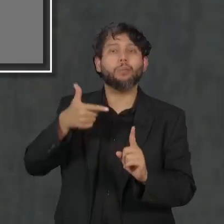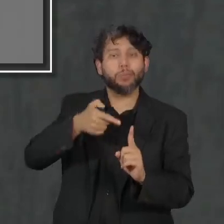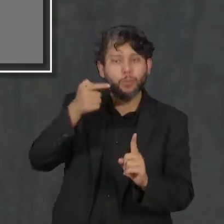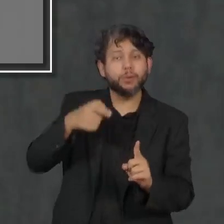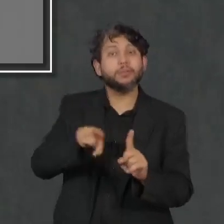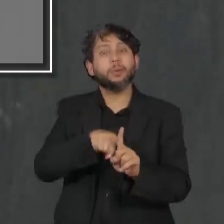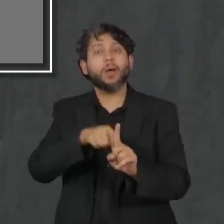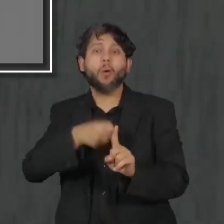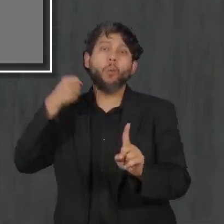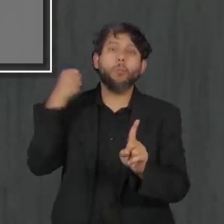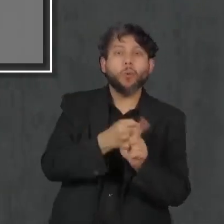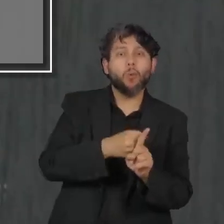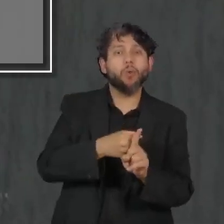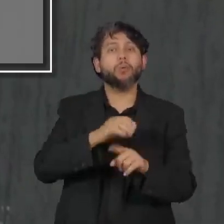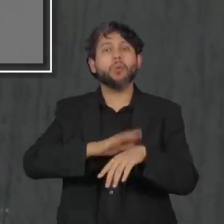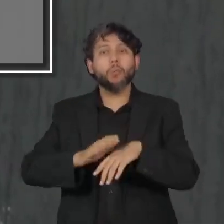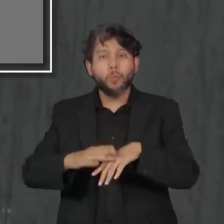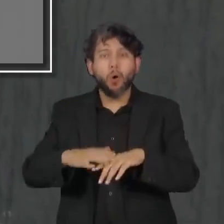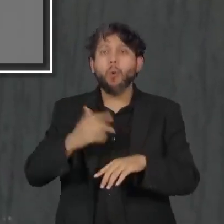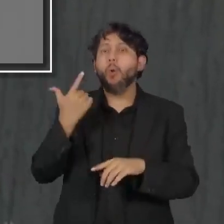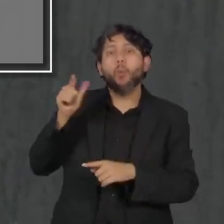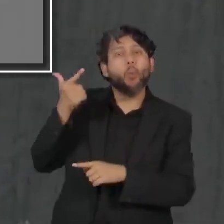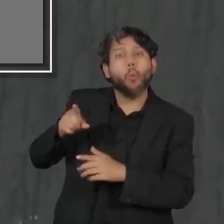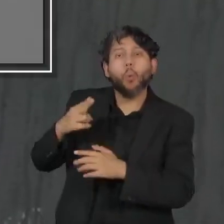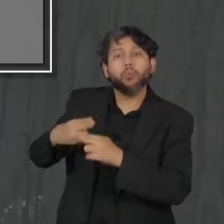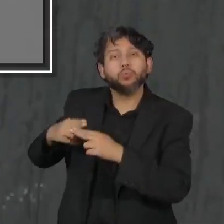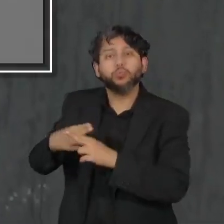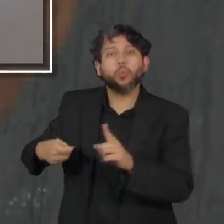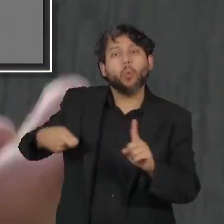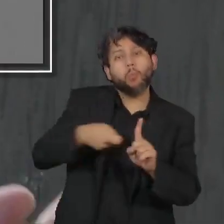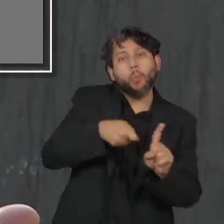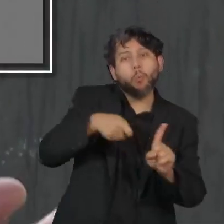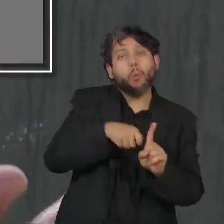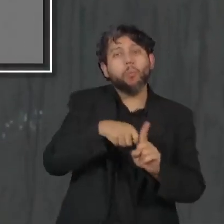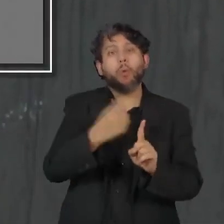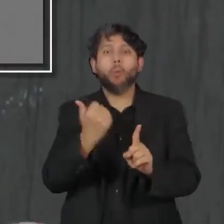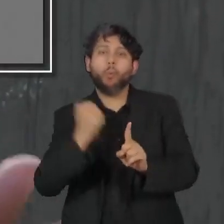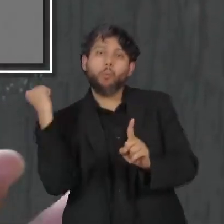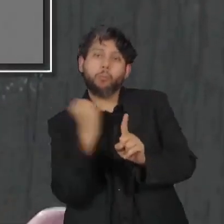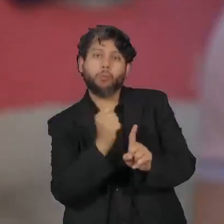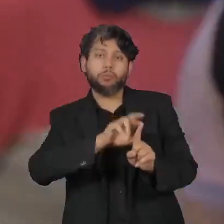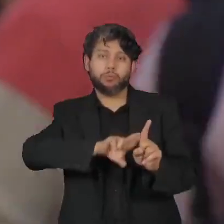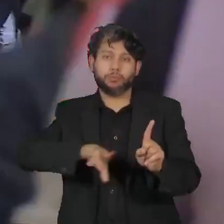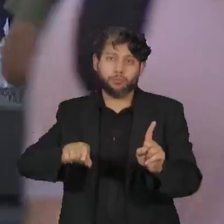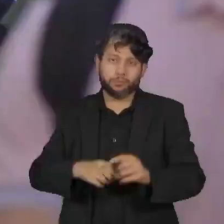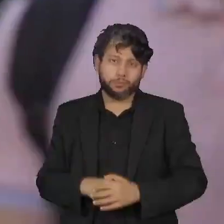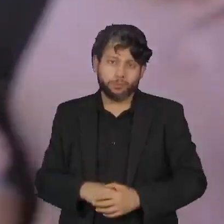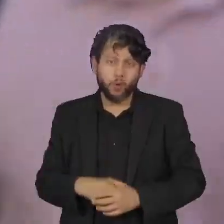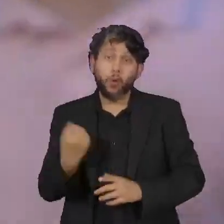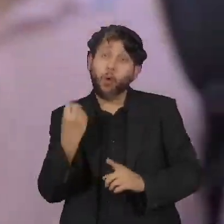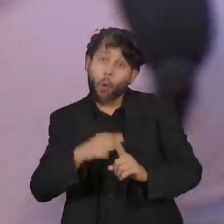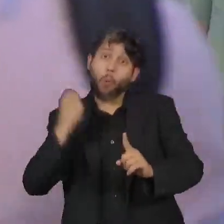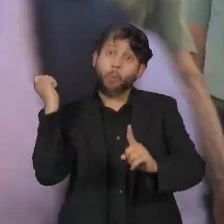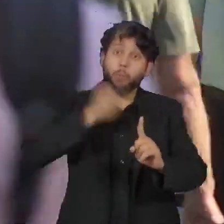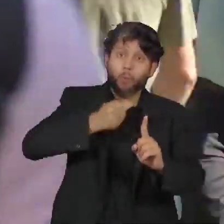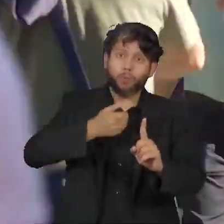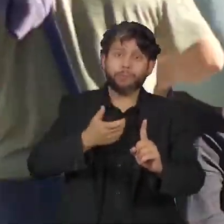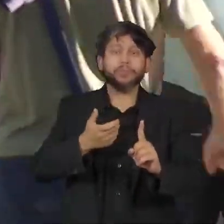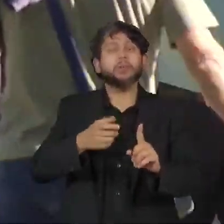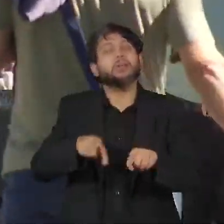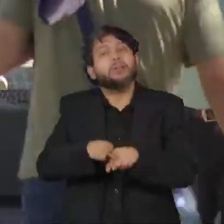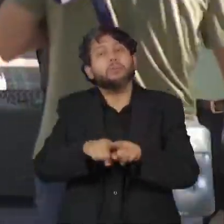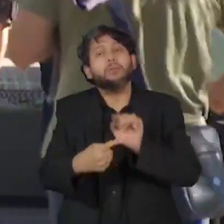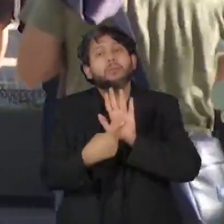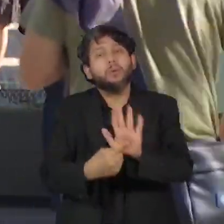por agressões corporais e ferimentos por objetos cortantes penetrantes ou contundentes o estudo aponta que os números também são